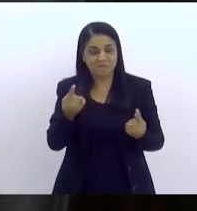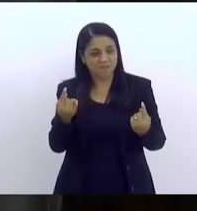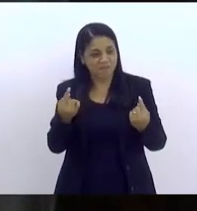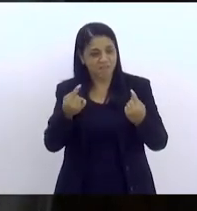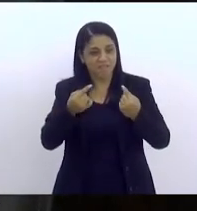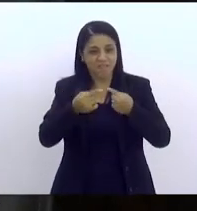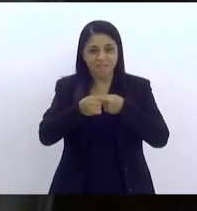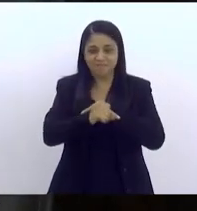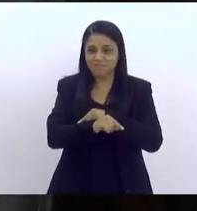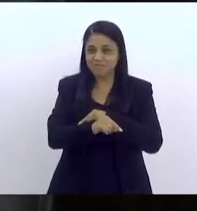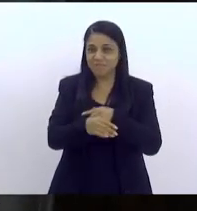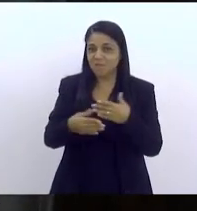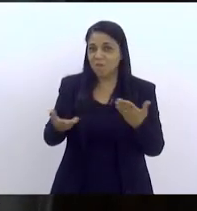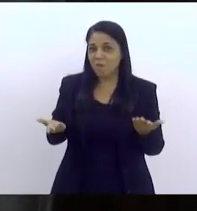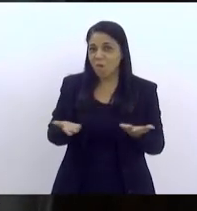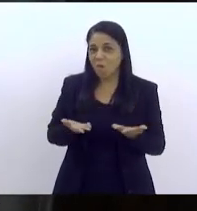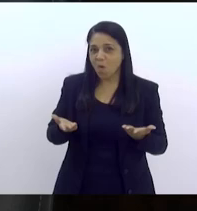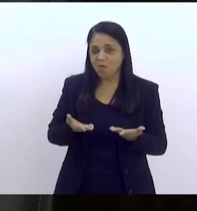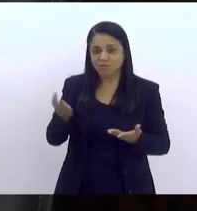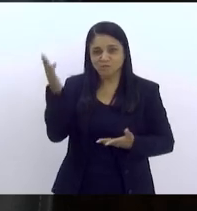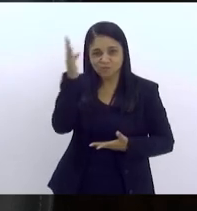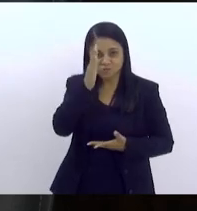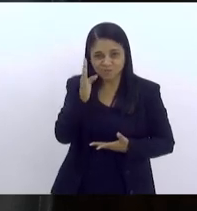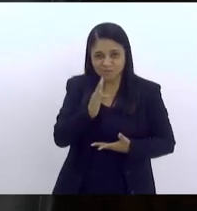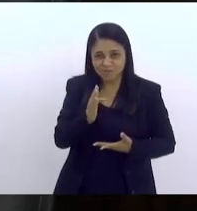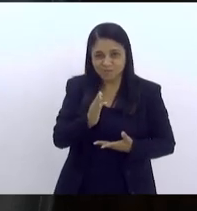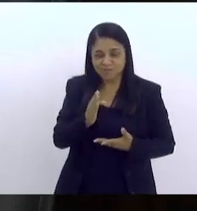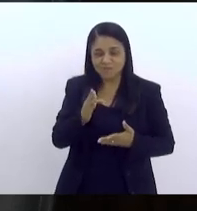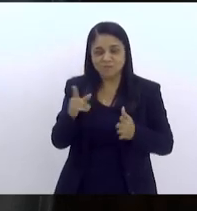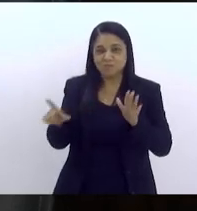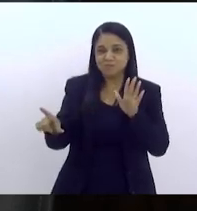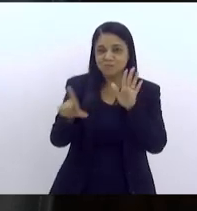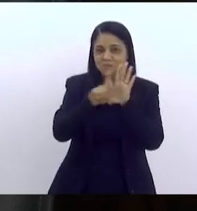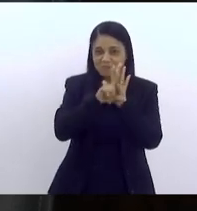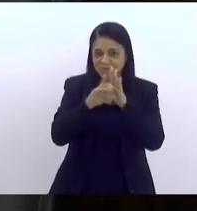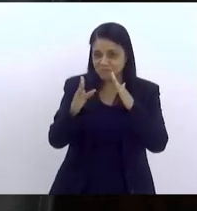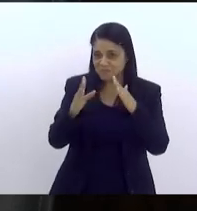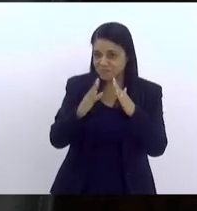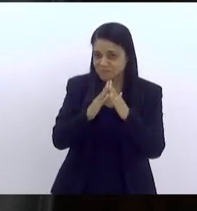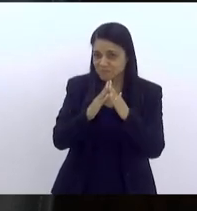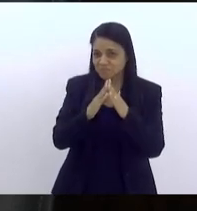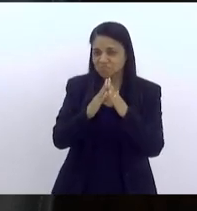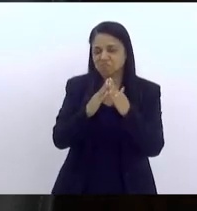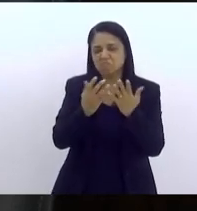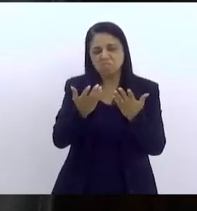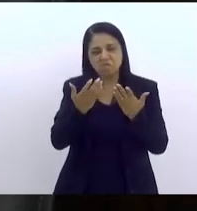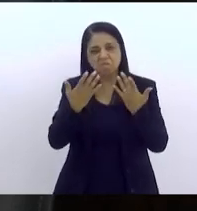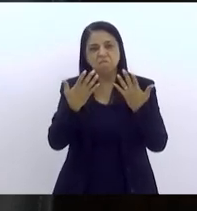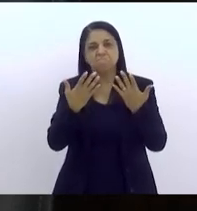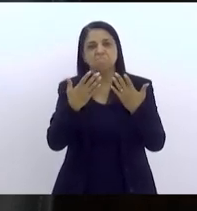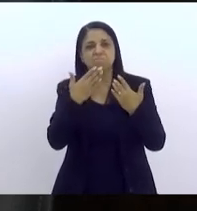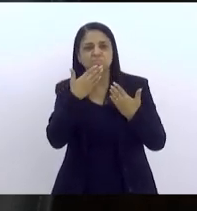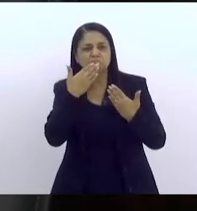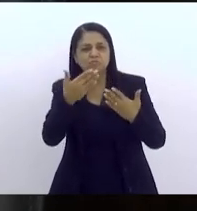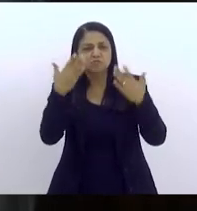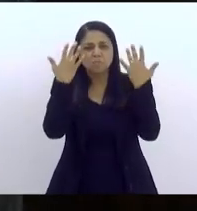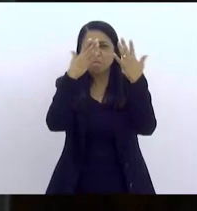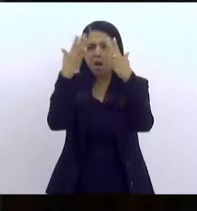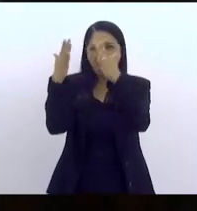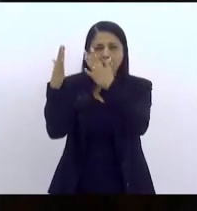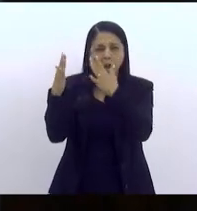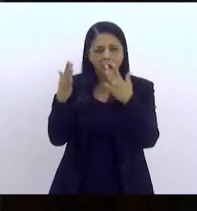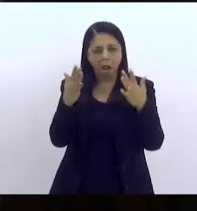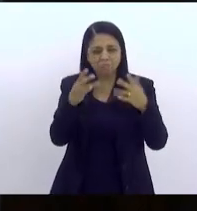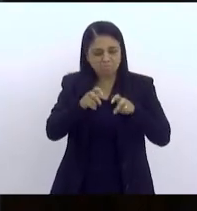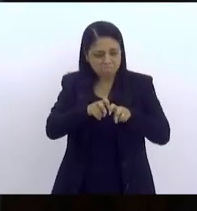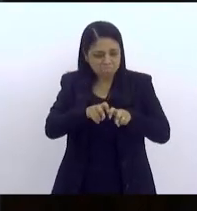operante no Brasil hoje nas Casas de poder Então queria pedir uma plaus especial a essa mesa repleta de